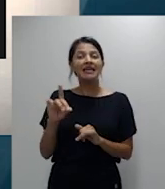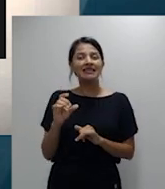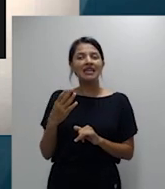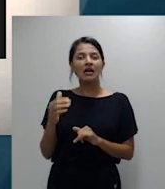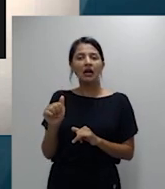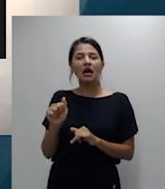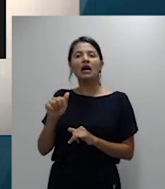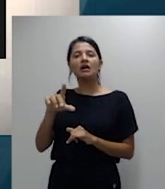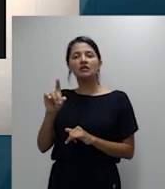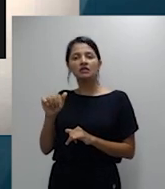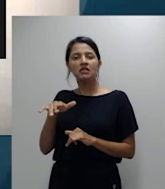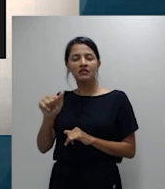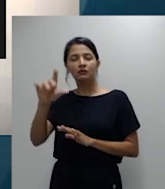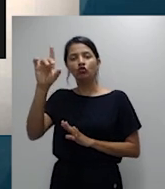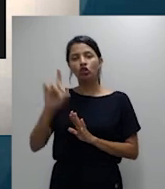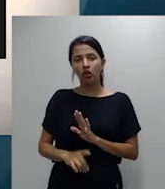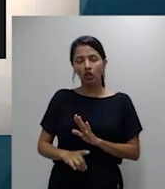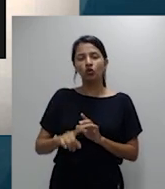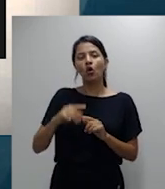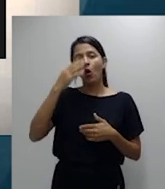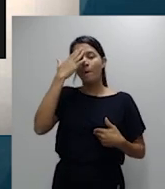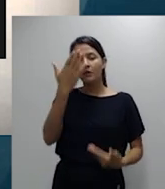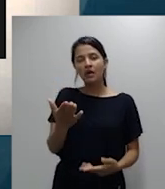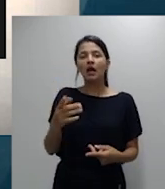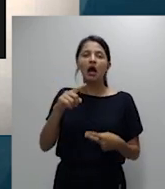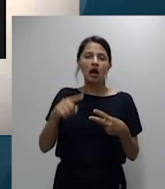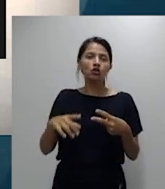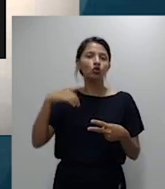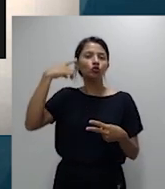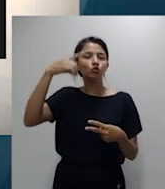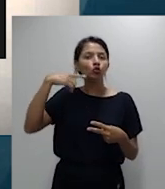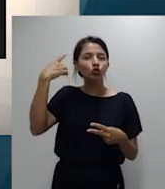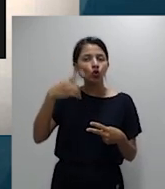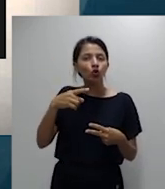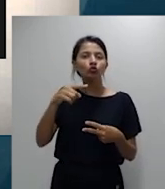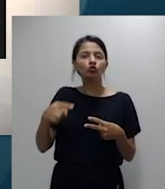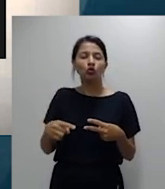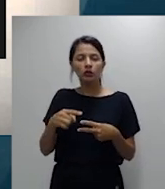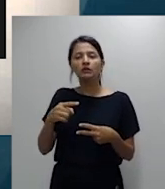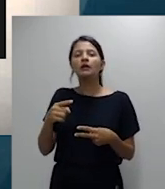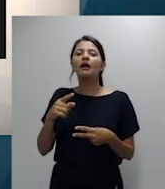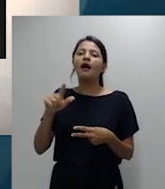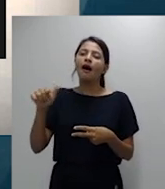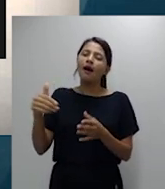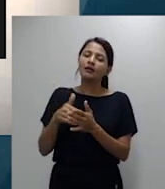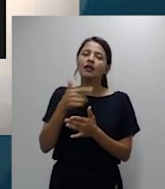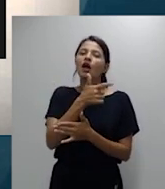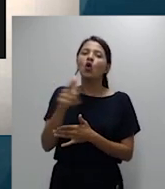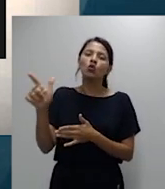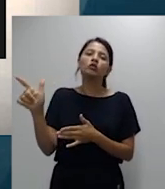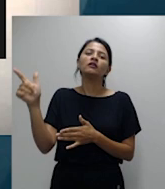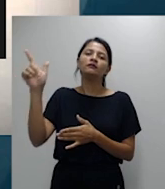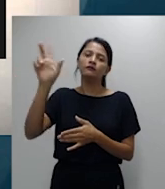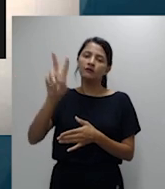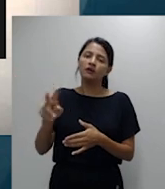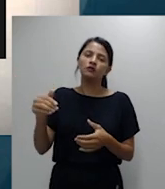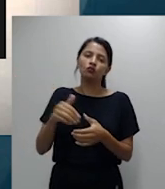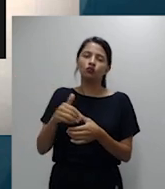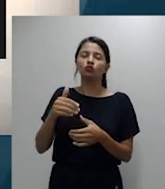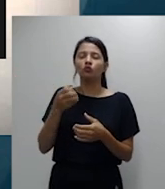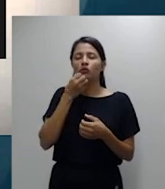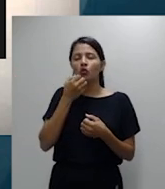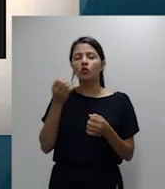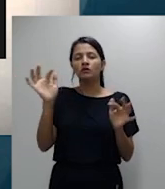impetração Obrigado por Rodrigo do Doutor Fábio Jardim até a próxima oportunidade boas festas